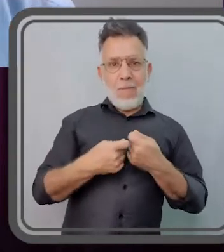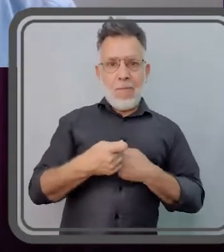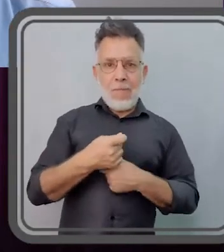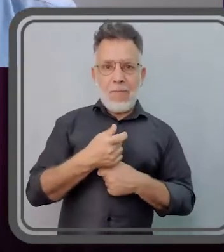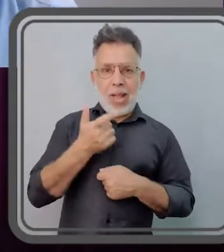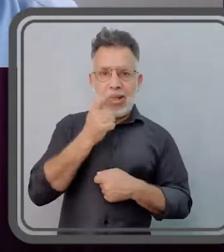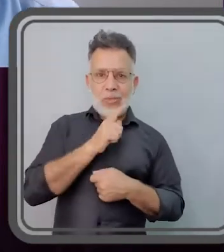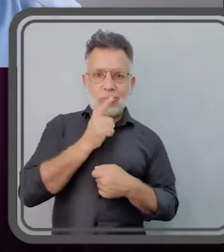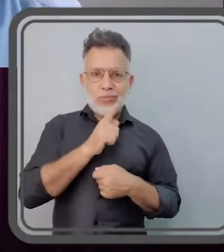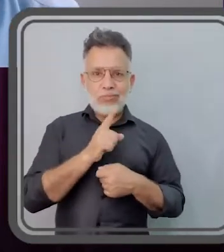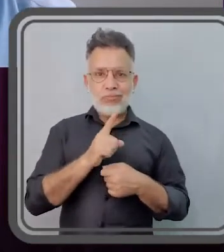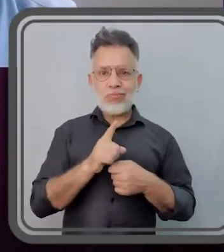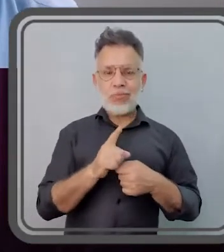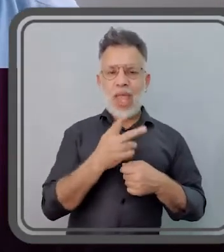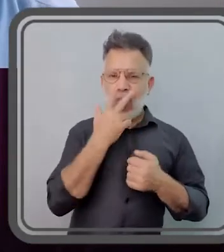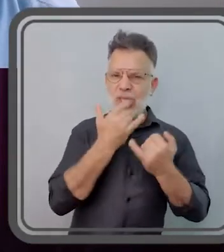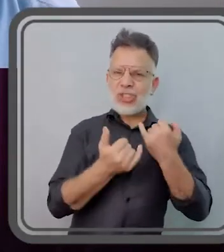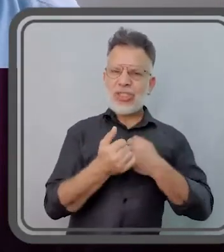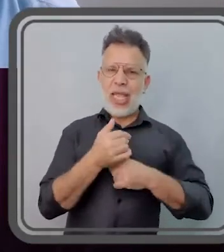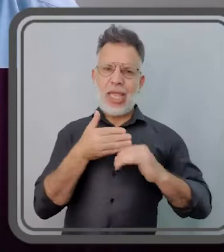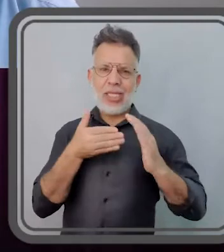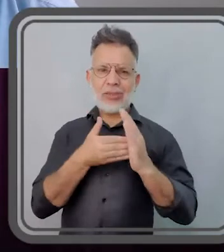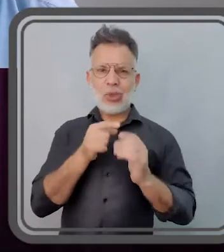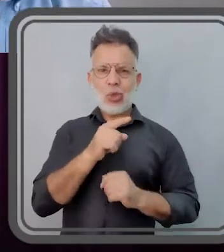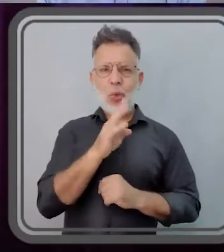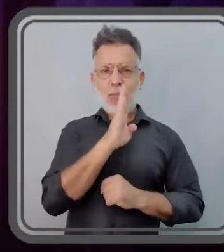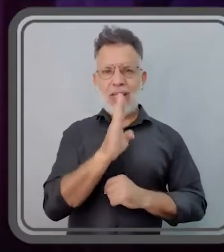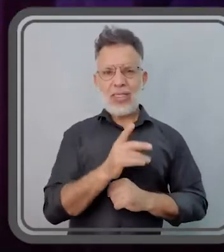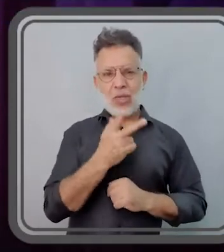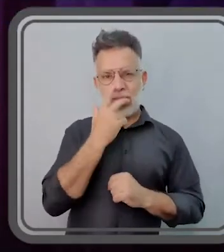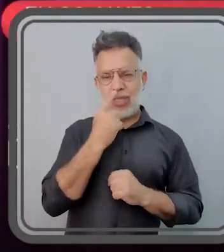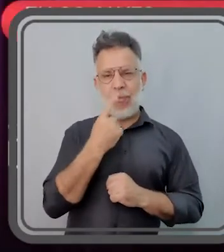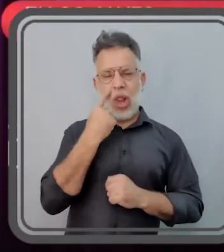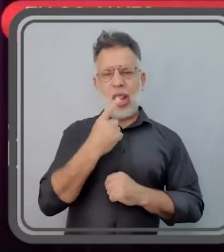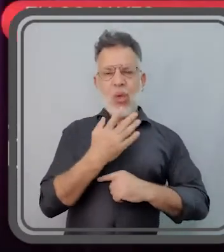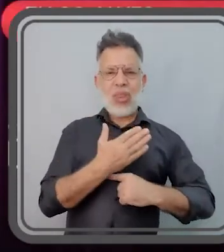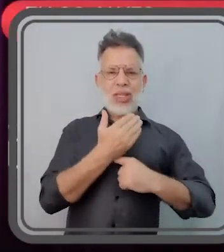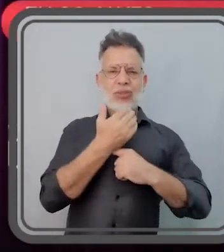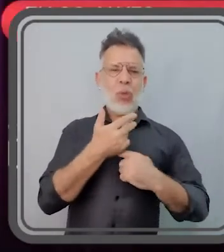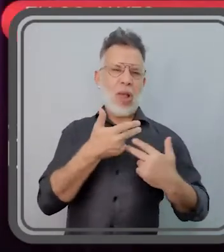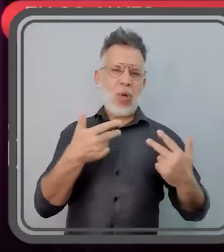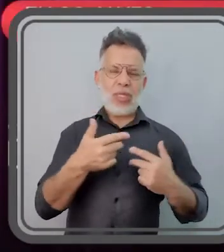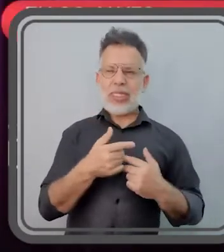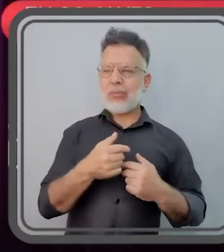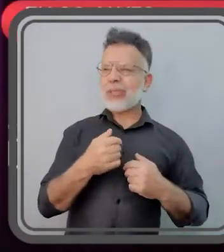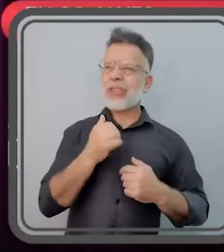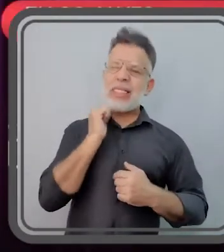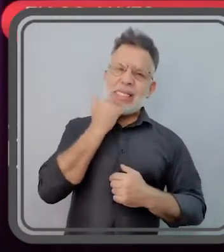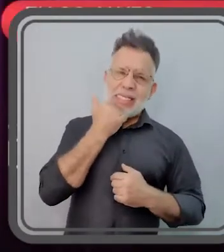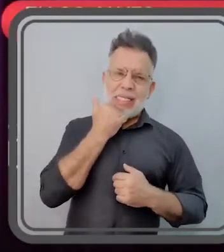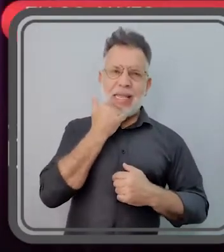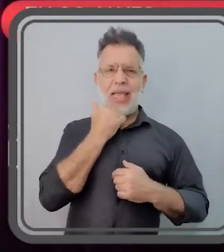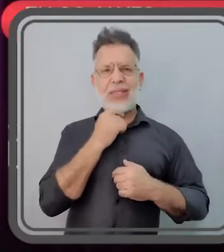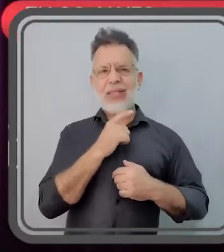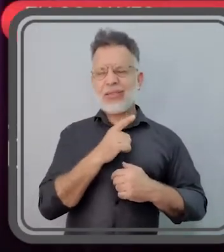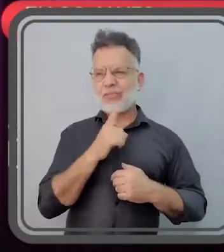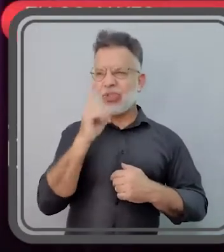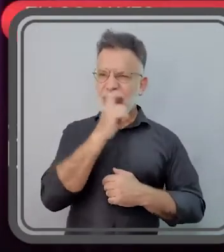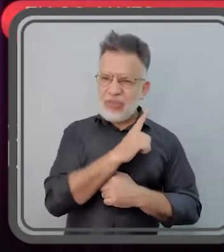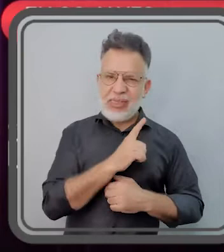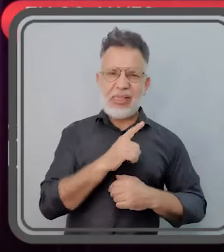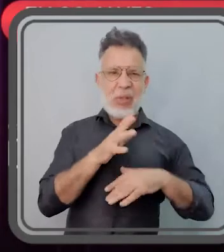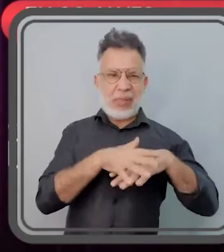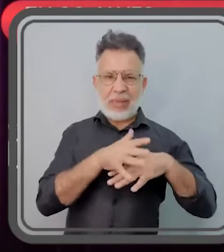gap? Acho que tem um tabu muito grande no Brasil, que a gente sempre olha a tecnologia como uma coisa muito de ciências exatas, uma coisa muito difícil, uma coisa